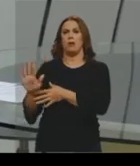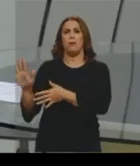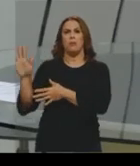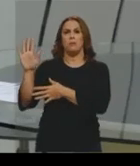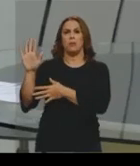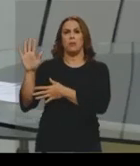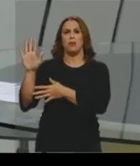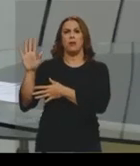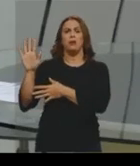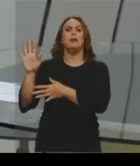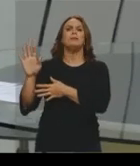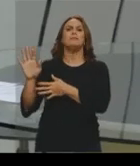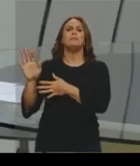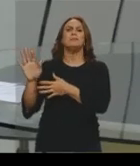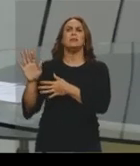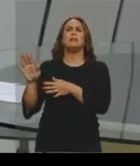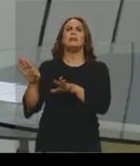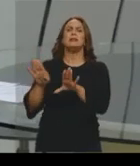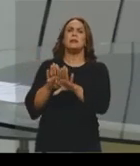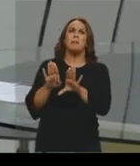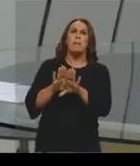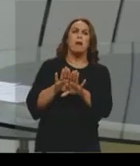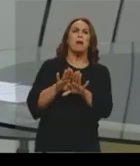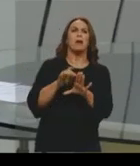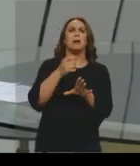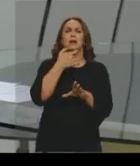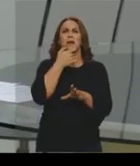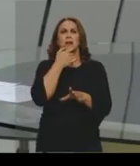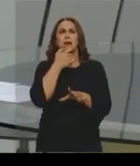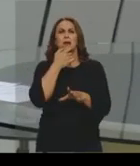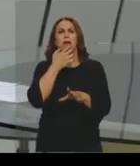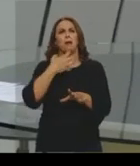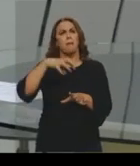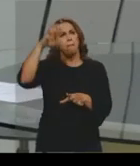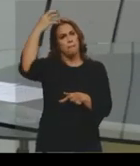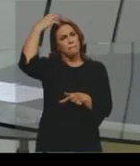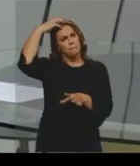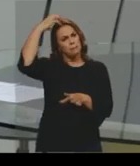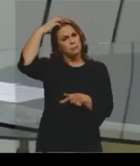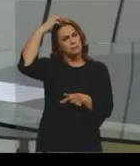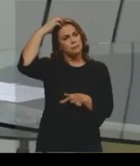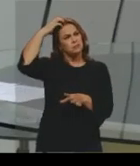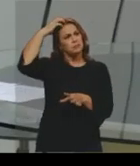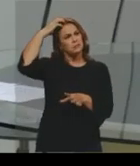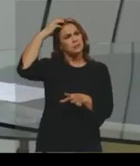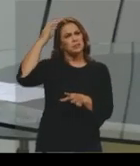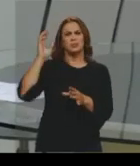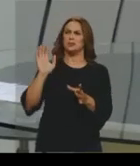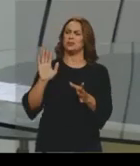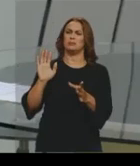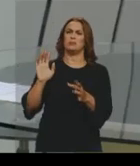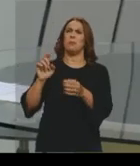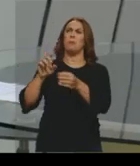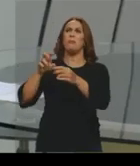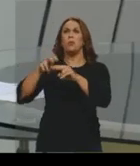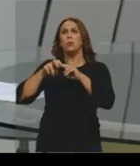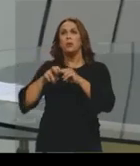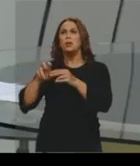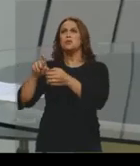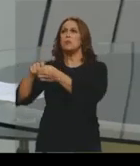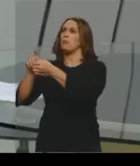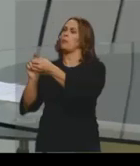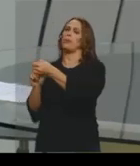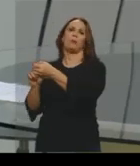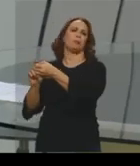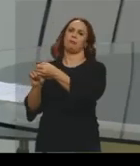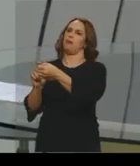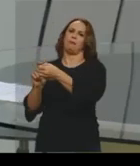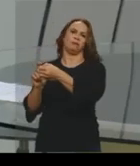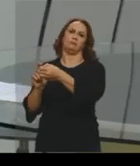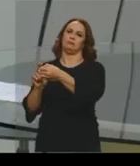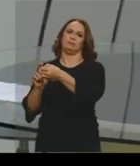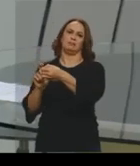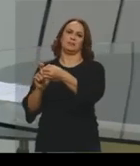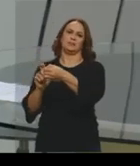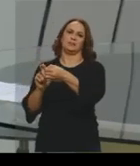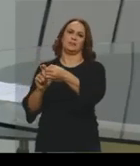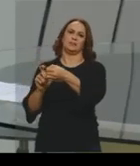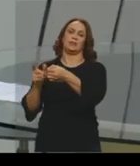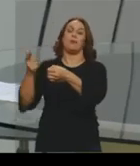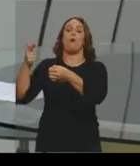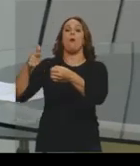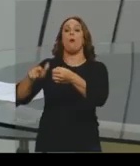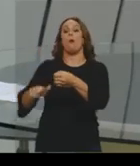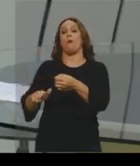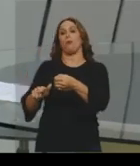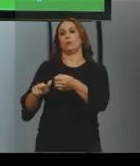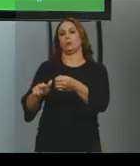da União Europeia a gente tem outras monarquias e nem por isso há outros movimentos de saída de